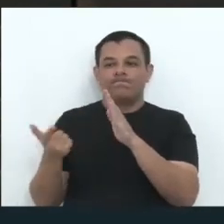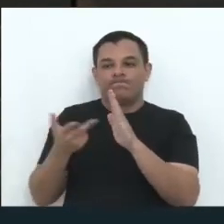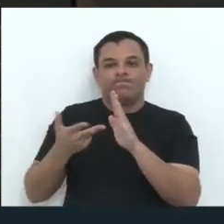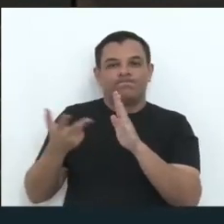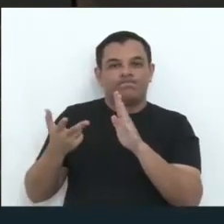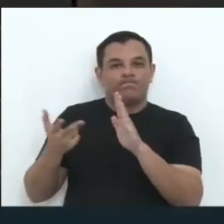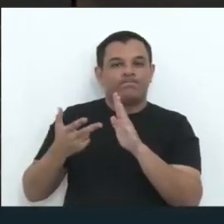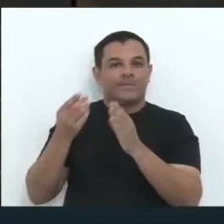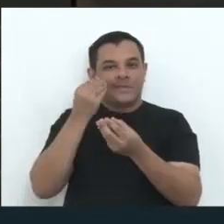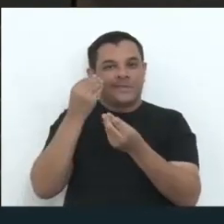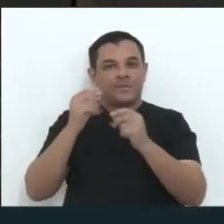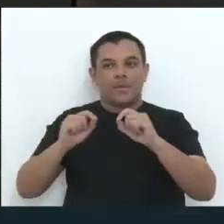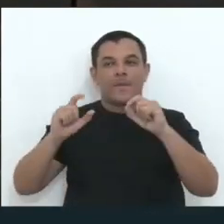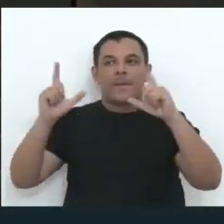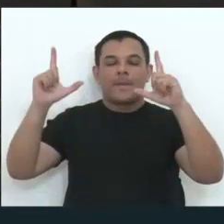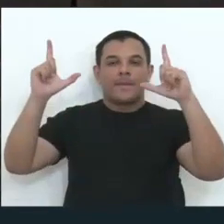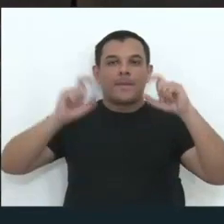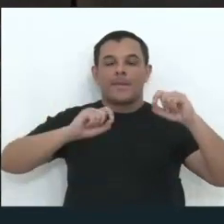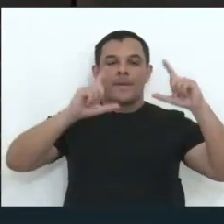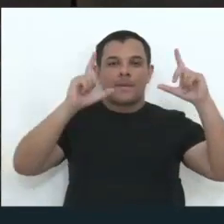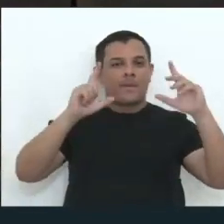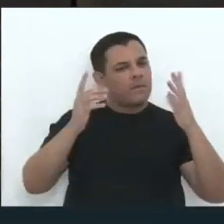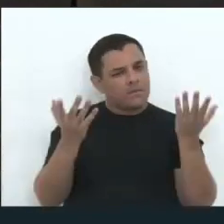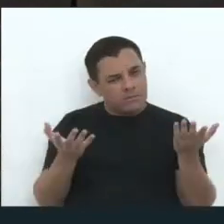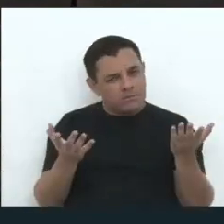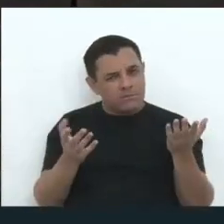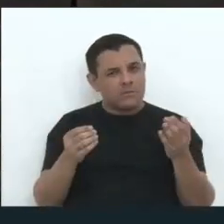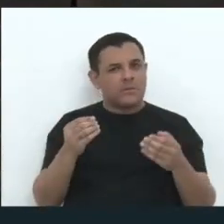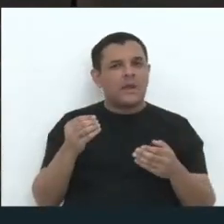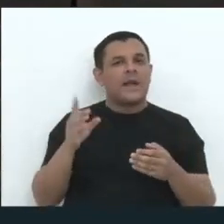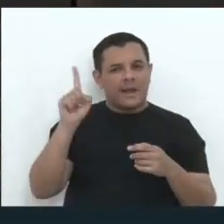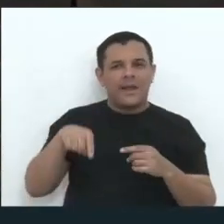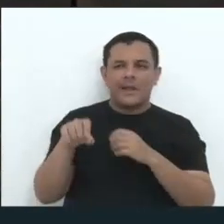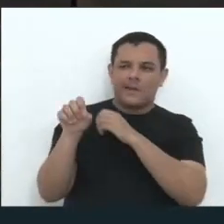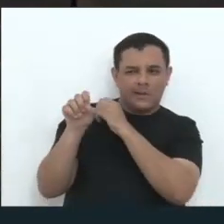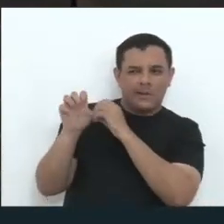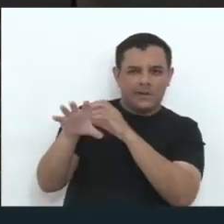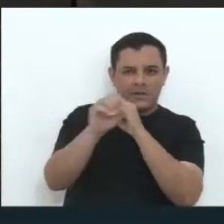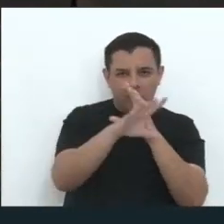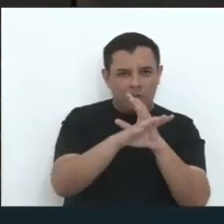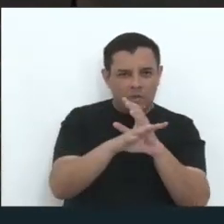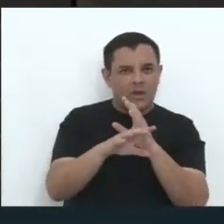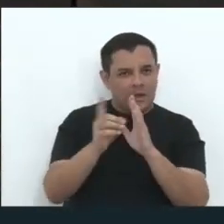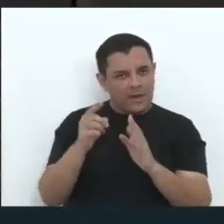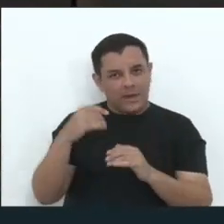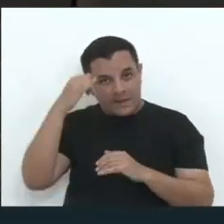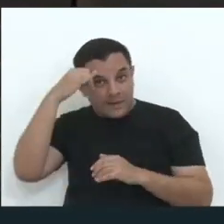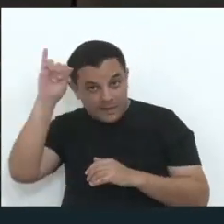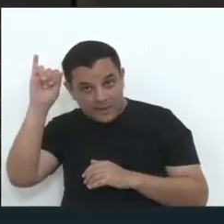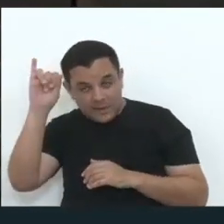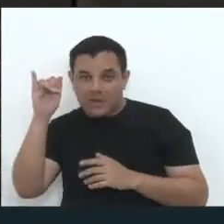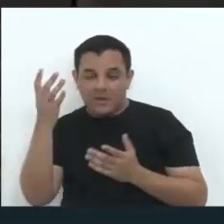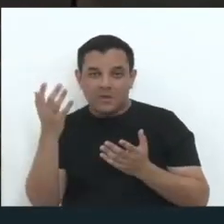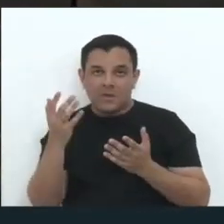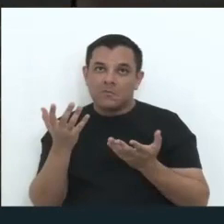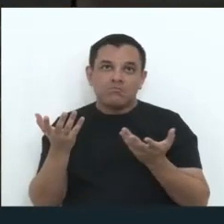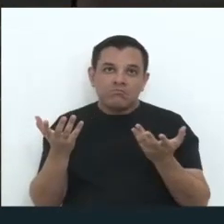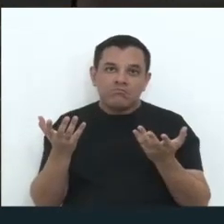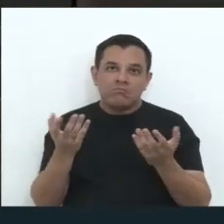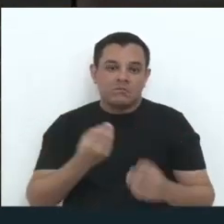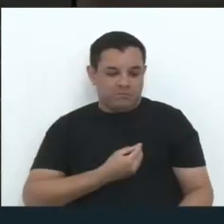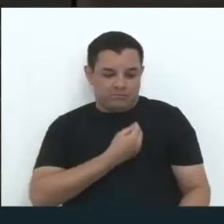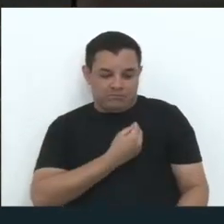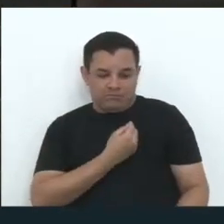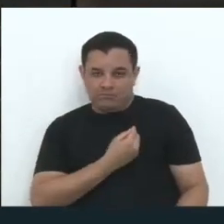a intenção não é educar, a intenção não é prevenir e não é assegurar a vida